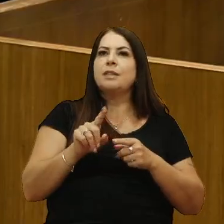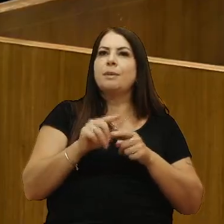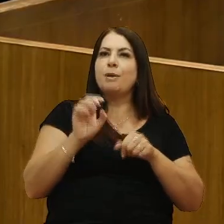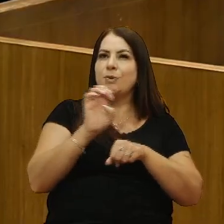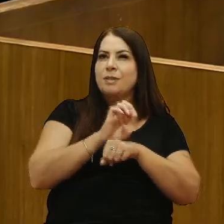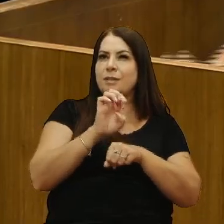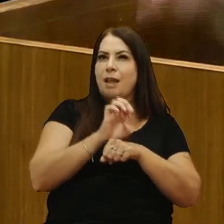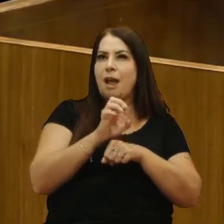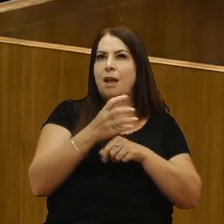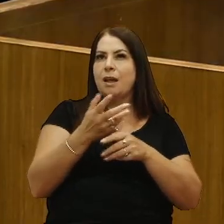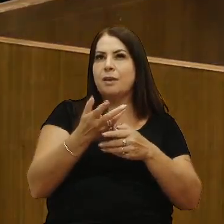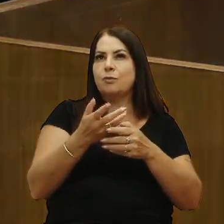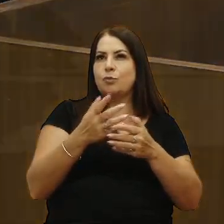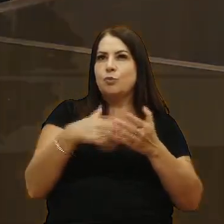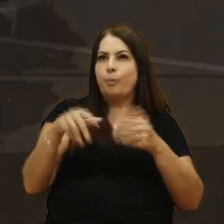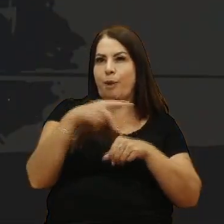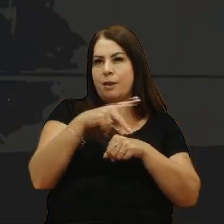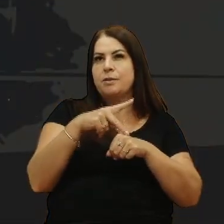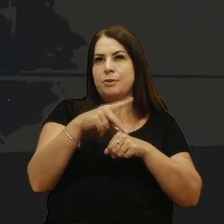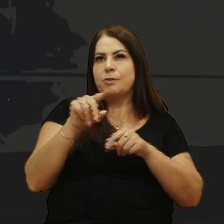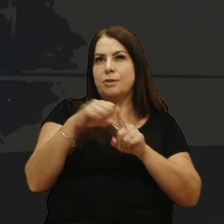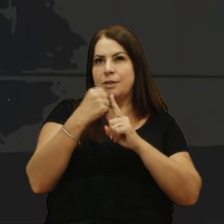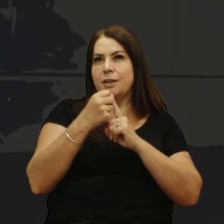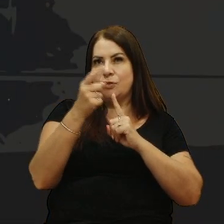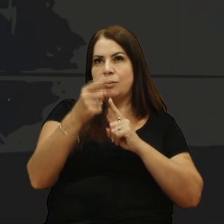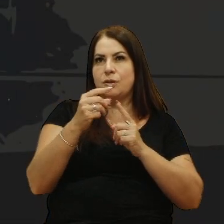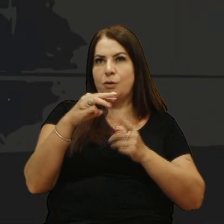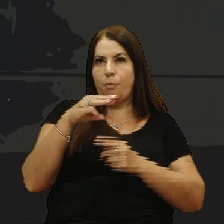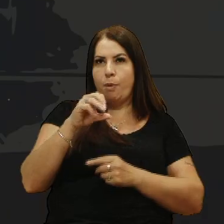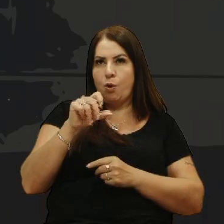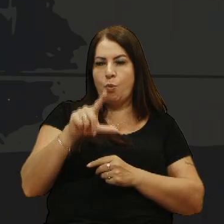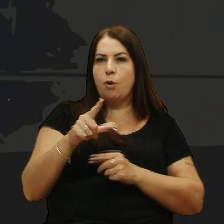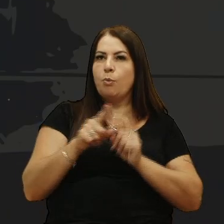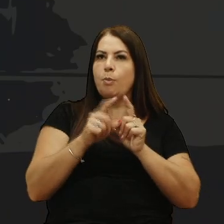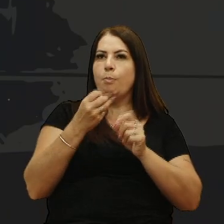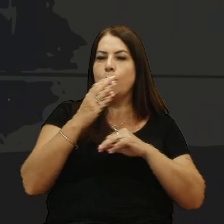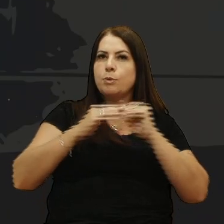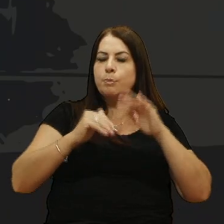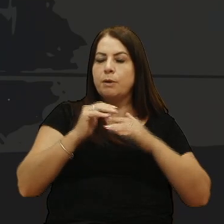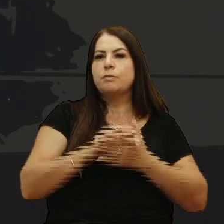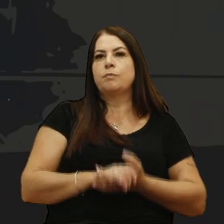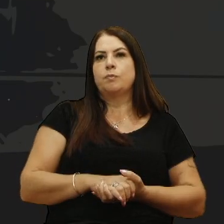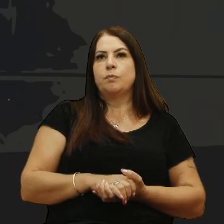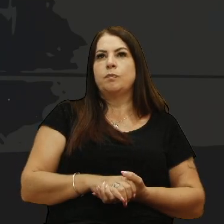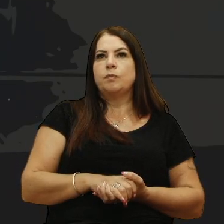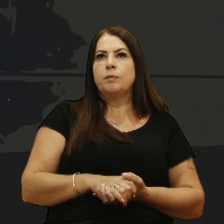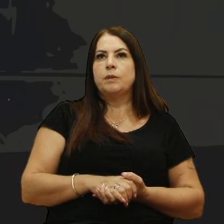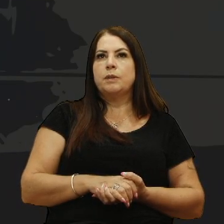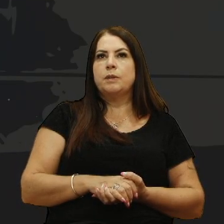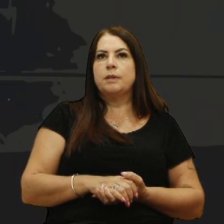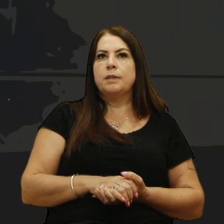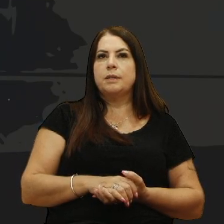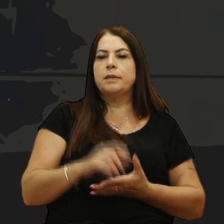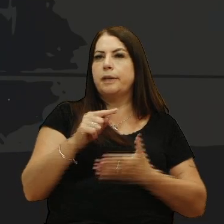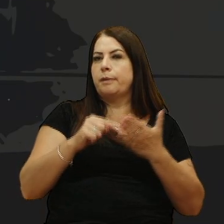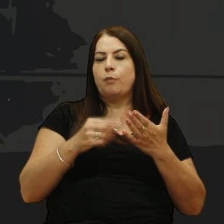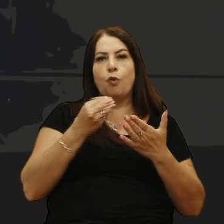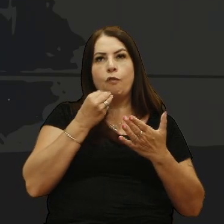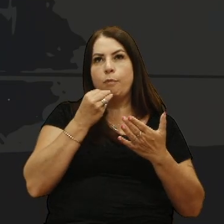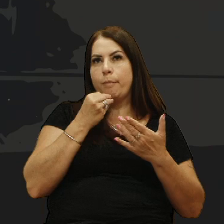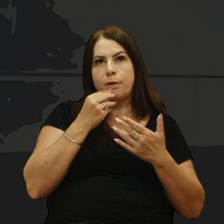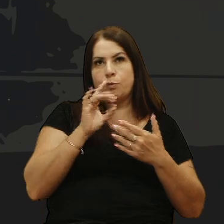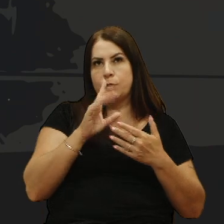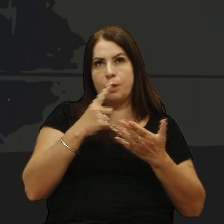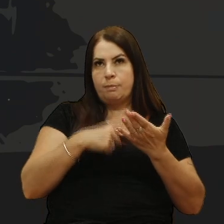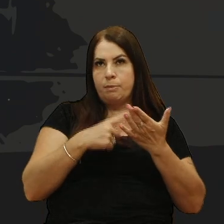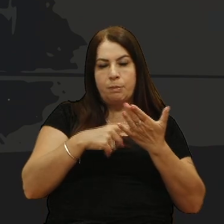sociedade, muitas vezes, com isso. Eu trouxe aqui o manual, né, as orientações e boas práticas, que tem questões, obviamente, não foi só um